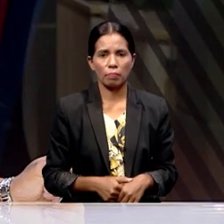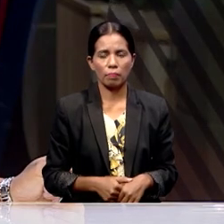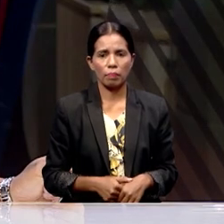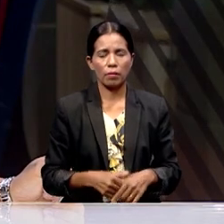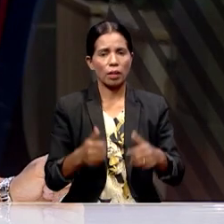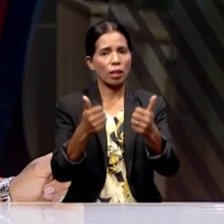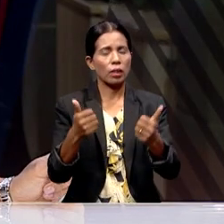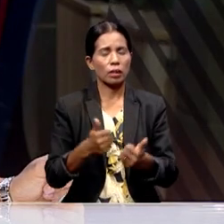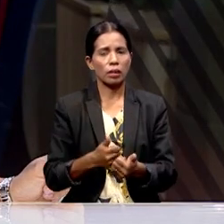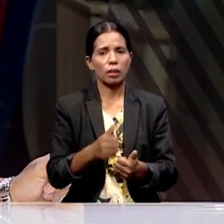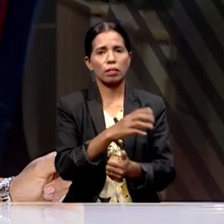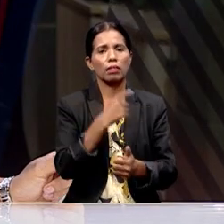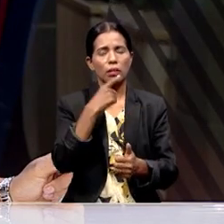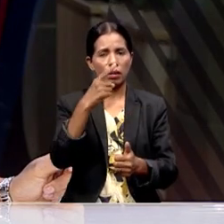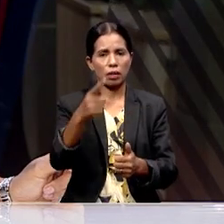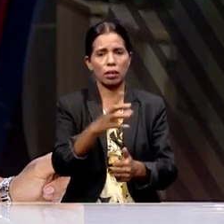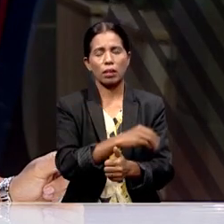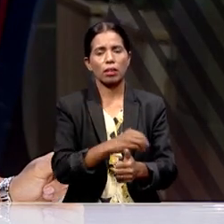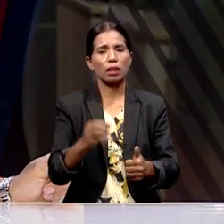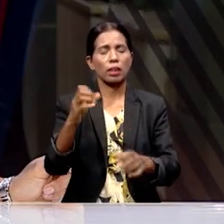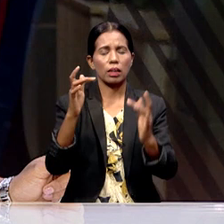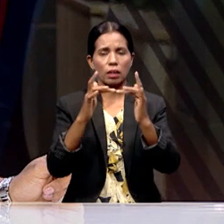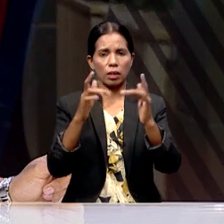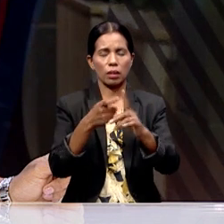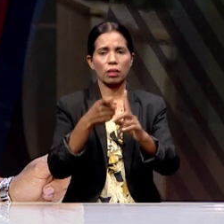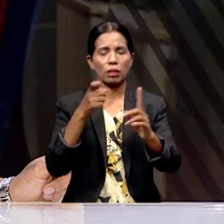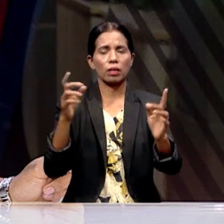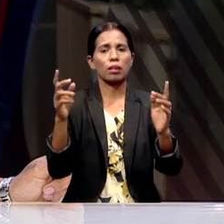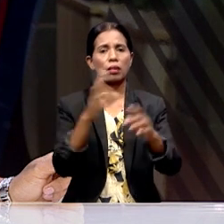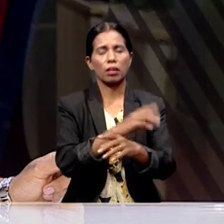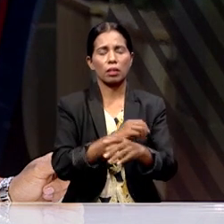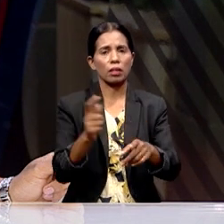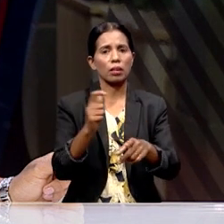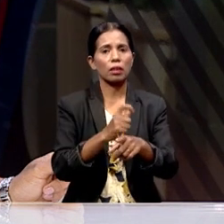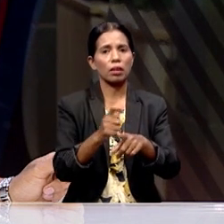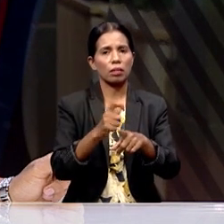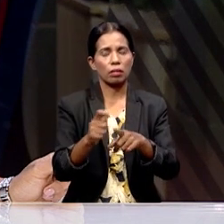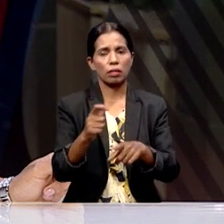Associação Tana Consumidor questiona a promoção pacote internet do seu operador de telecomunicação será.